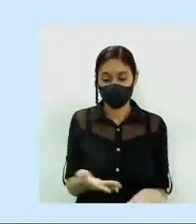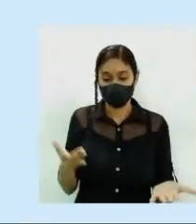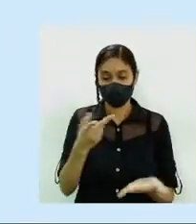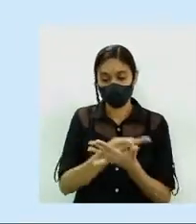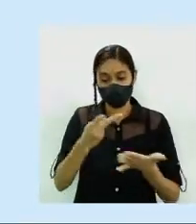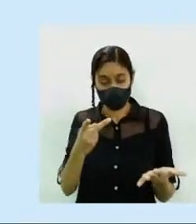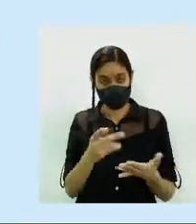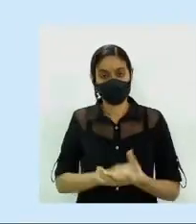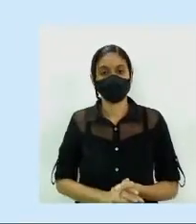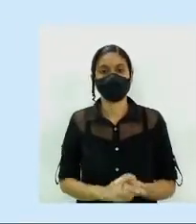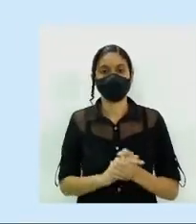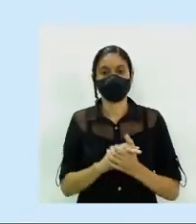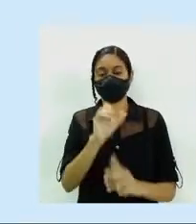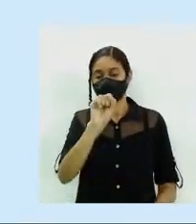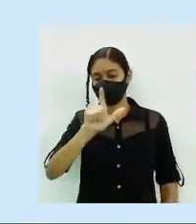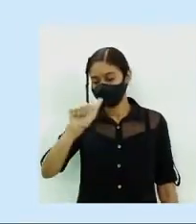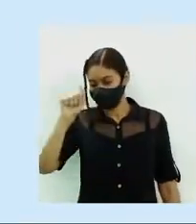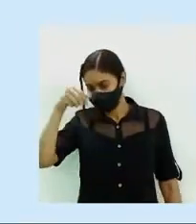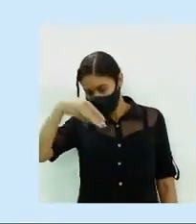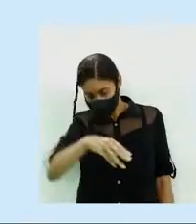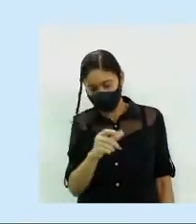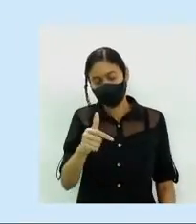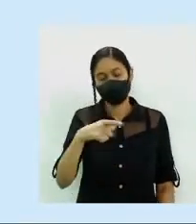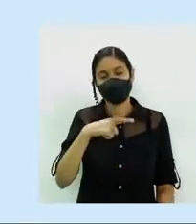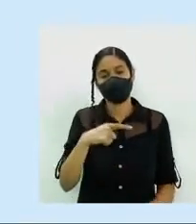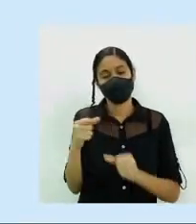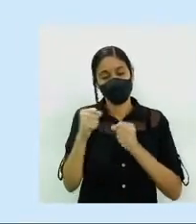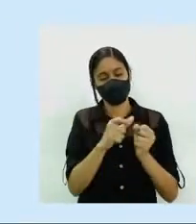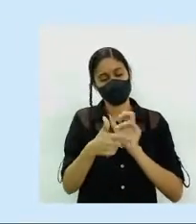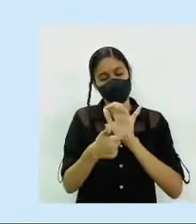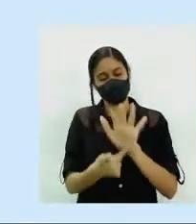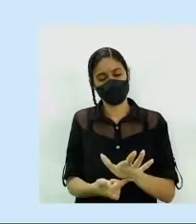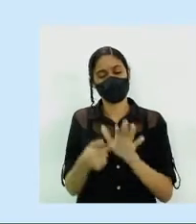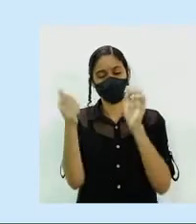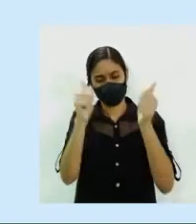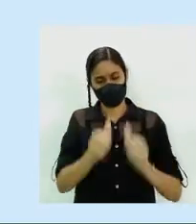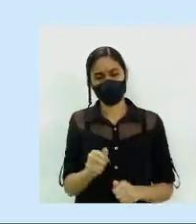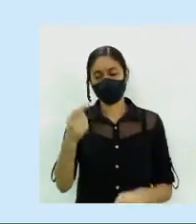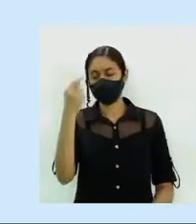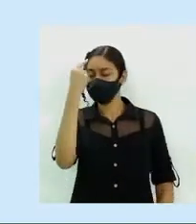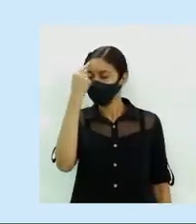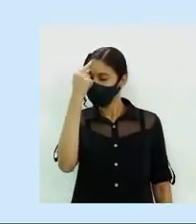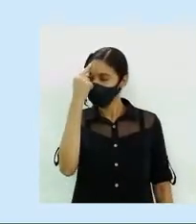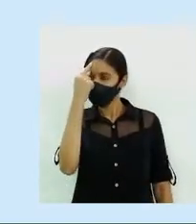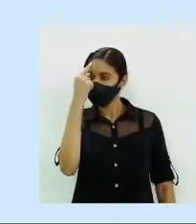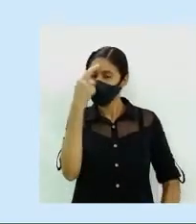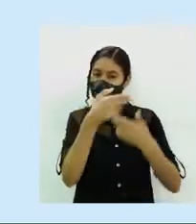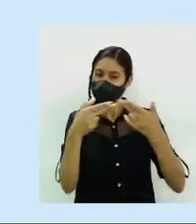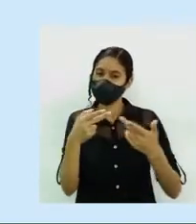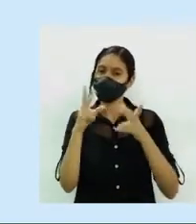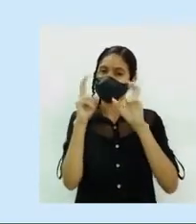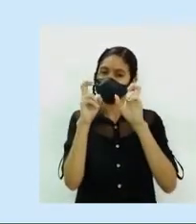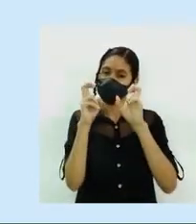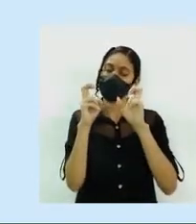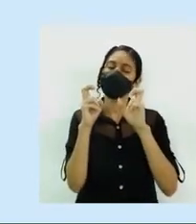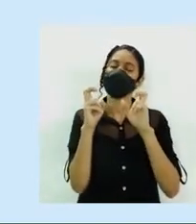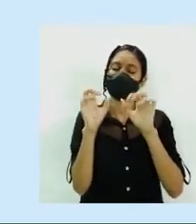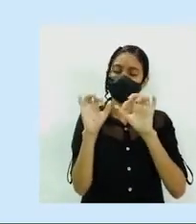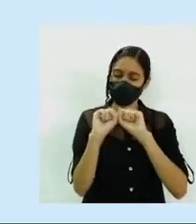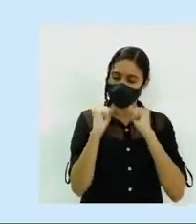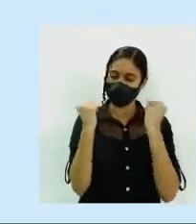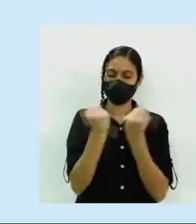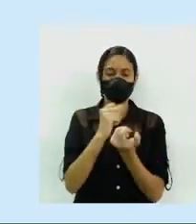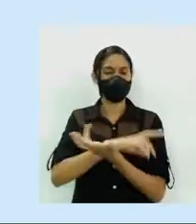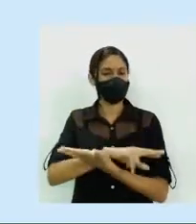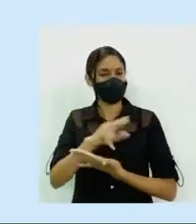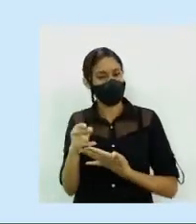O Islã tem esse poder de trazer, através das artes, a reflexão sobre assuntos sensíveis da